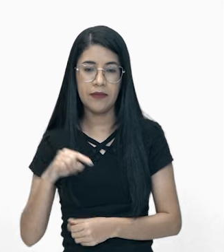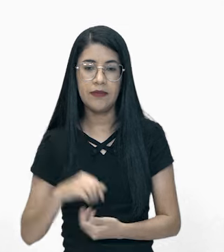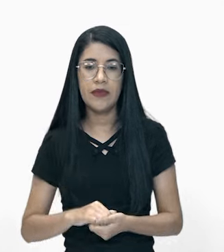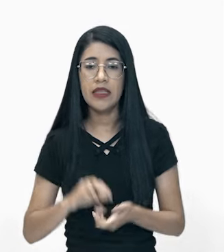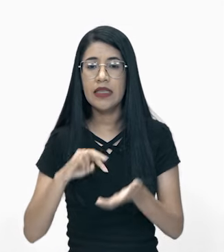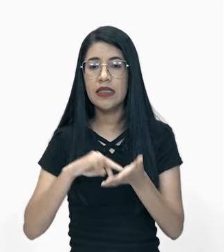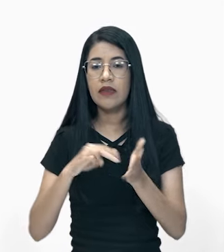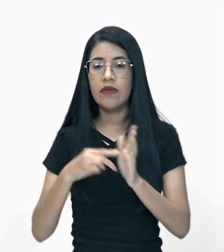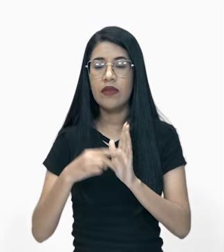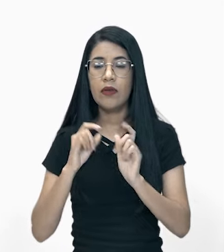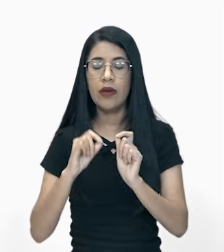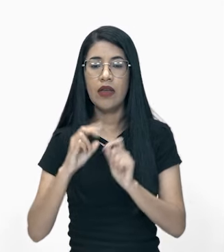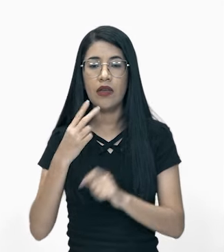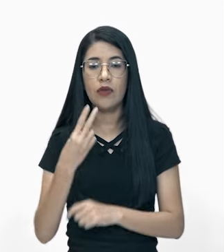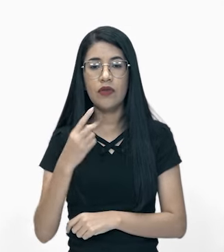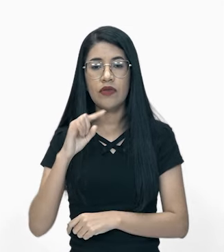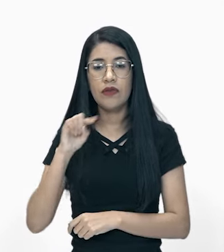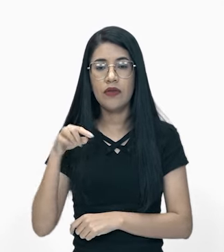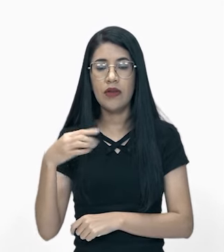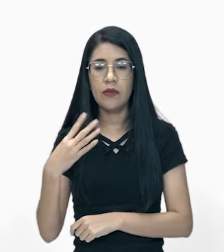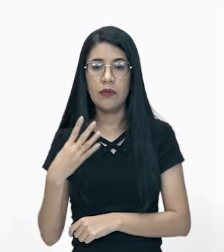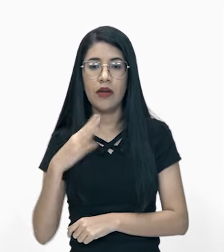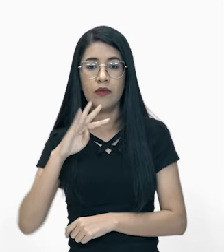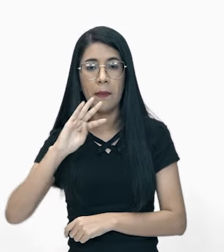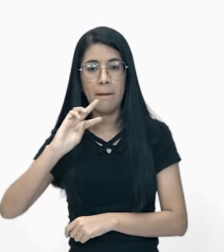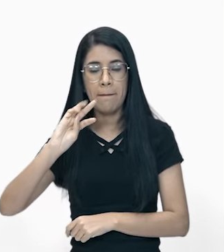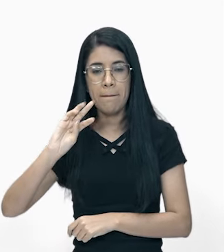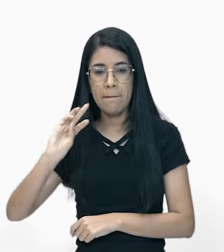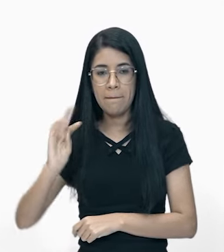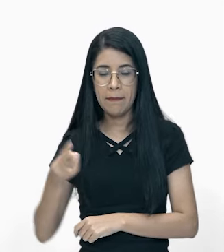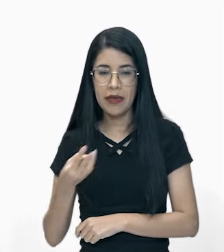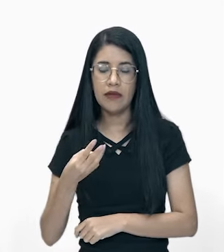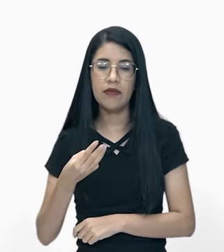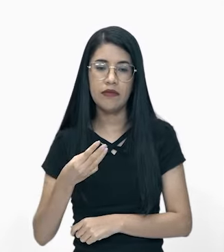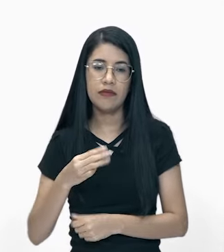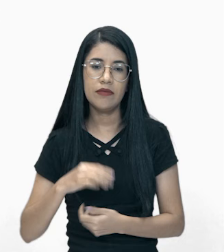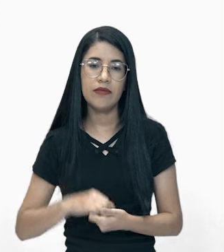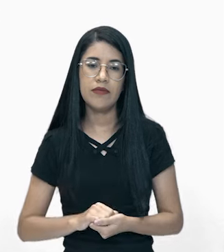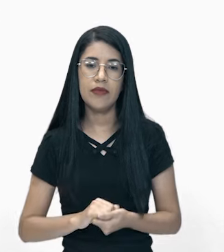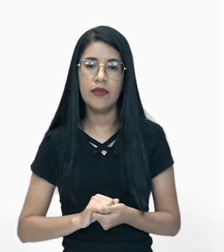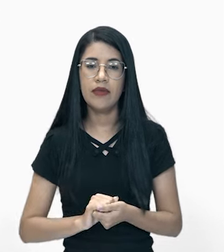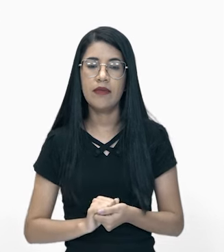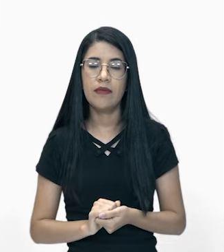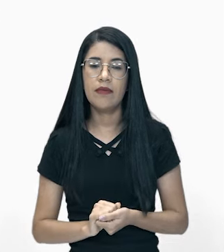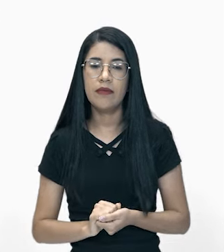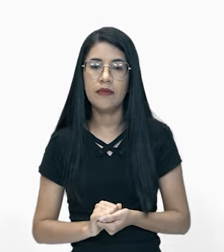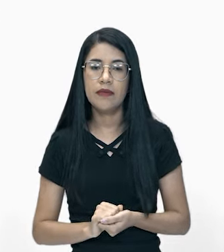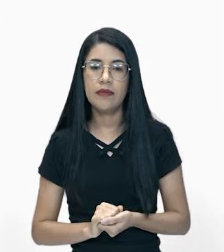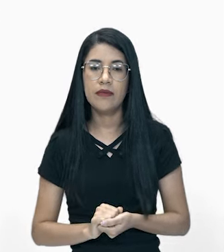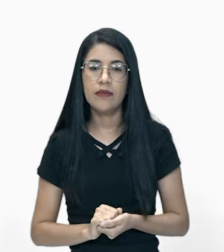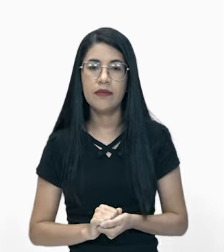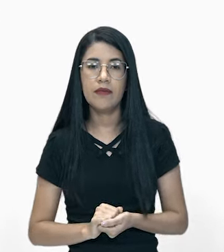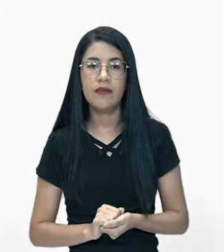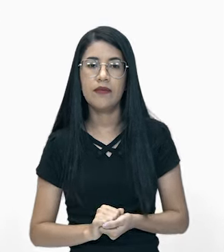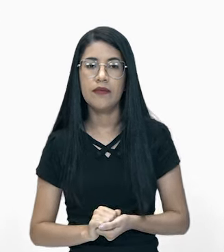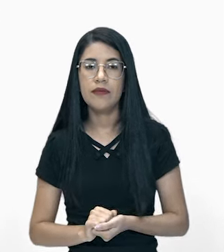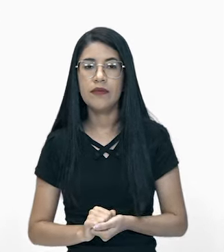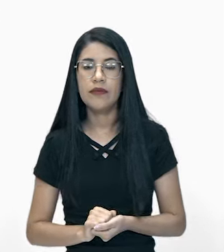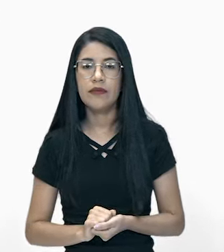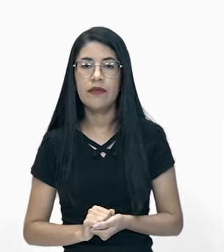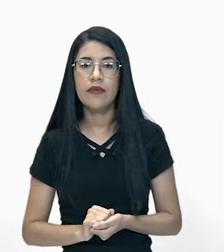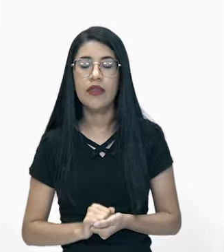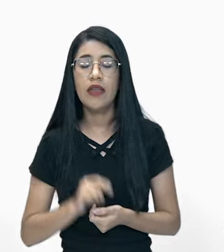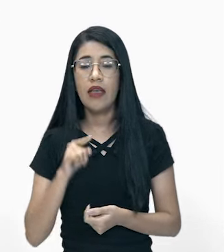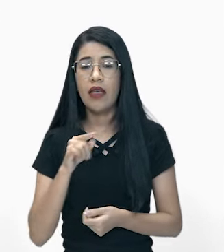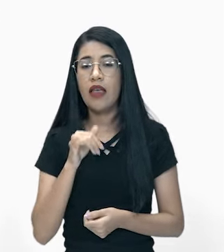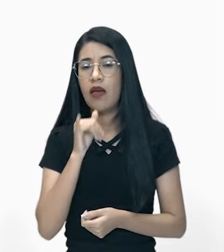mais é do que 2,4 bilhões de ondas por segundo. Essa é uma